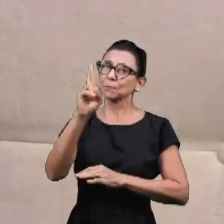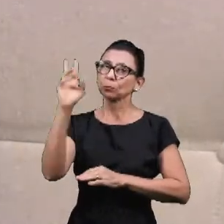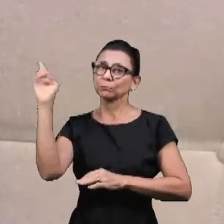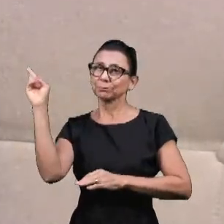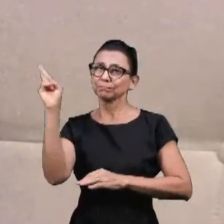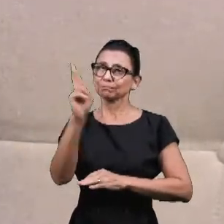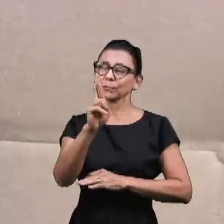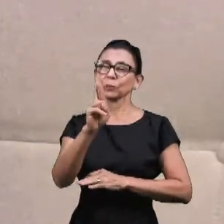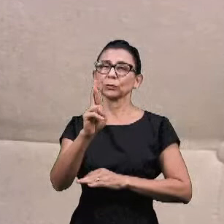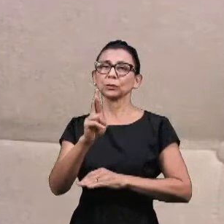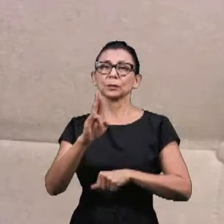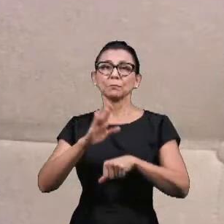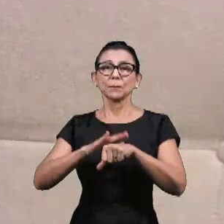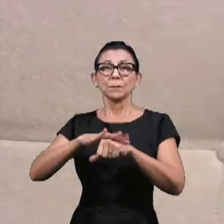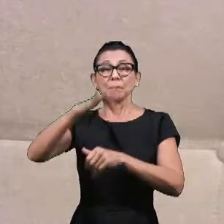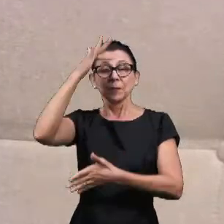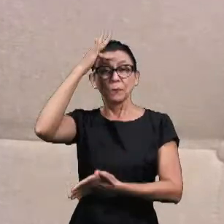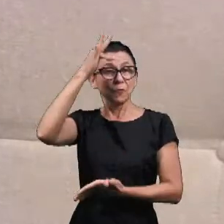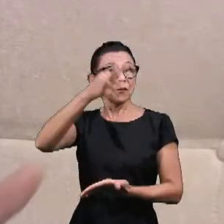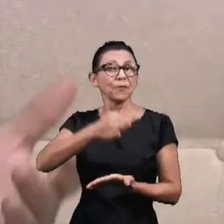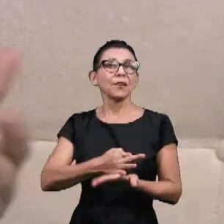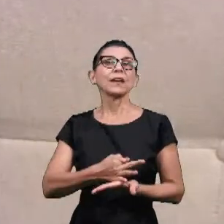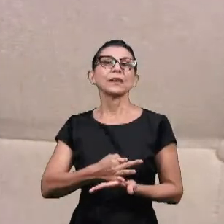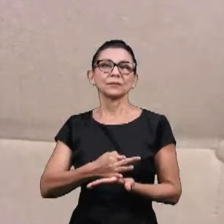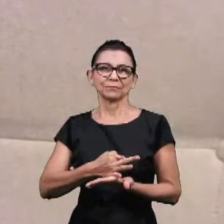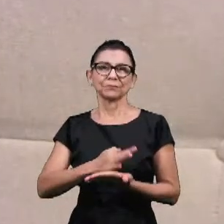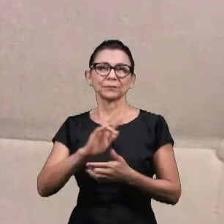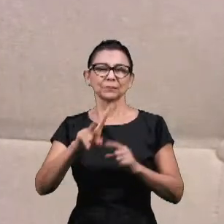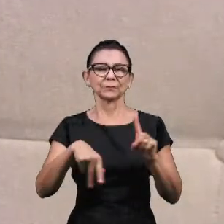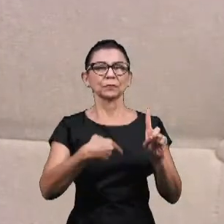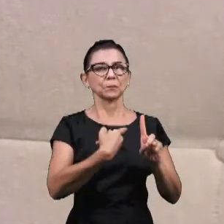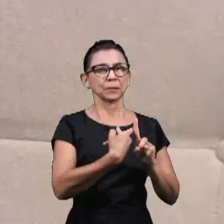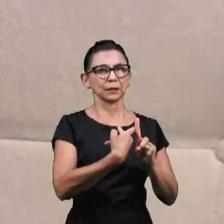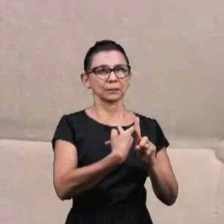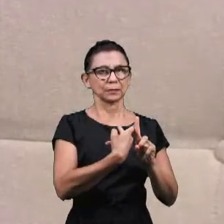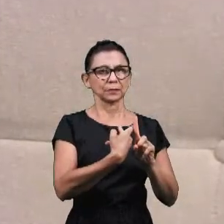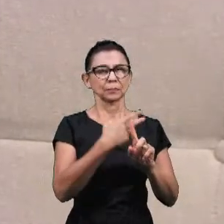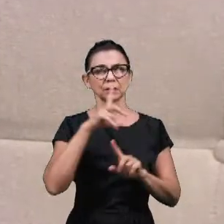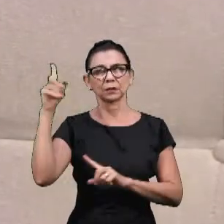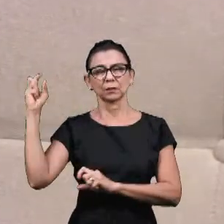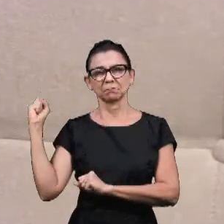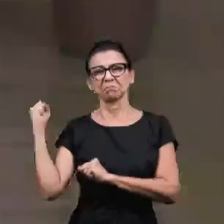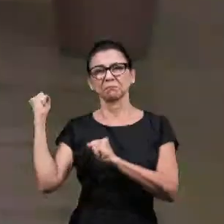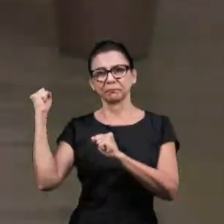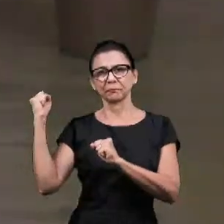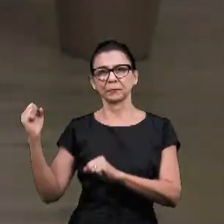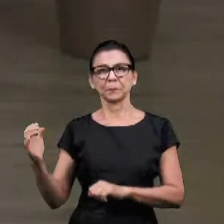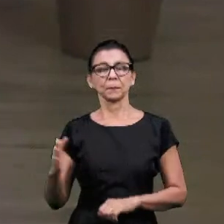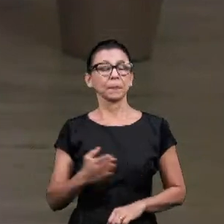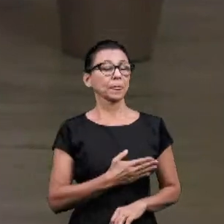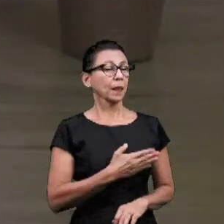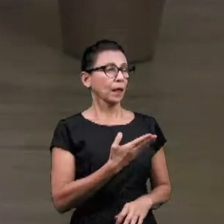aumenta, porque a gente sabe que está lidando com Deus, né? O Deus todo poderoso e grandioso. Aliás, Wallace,